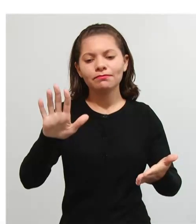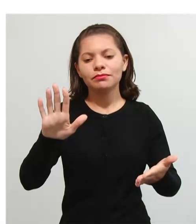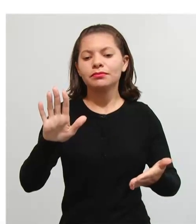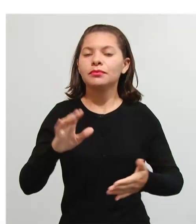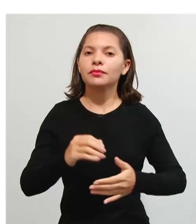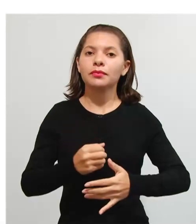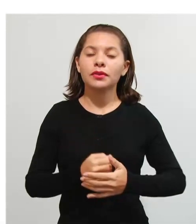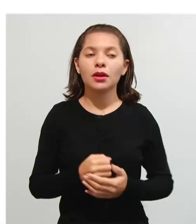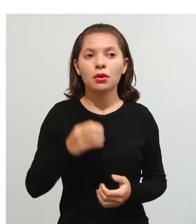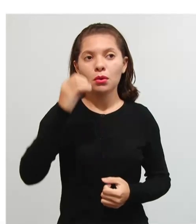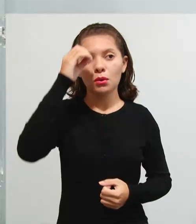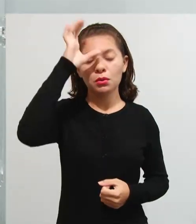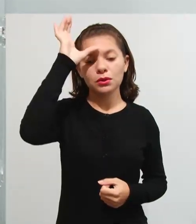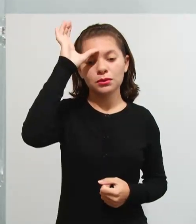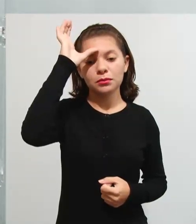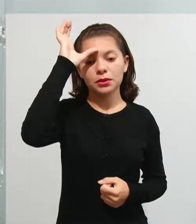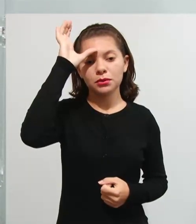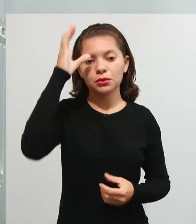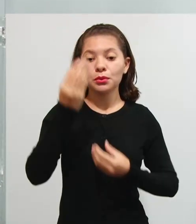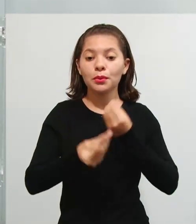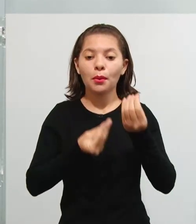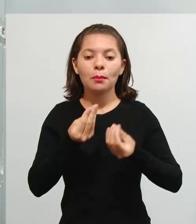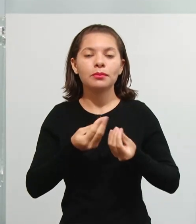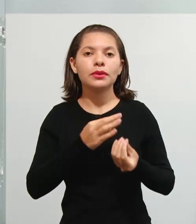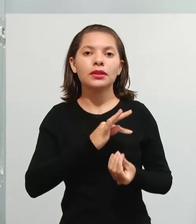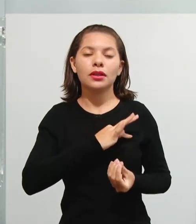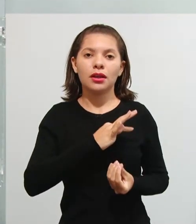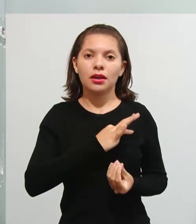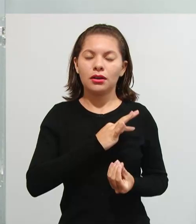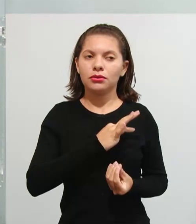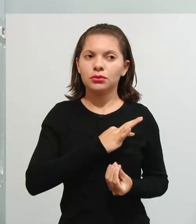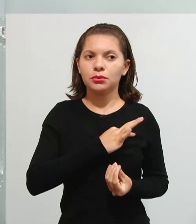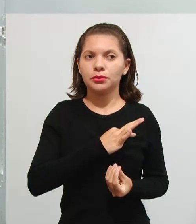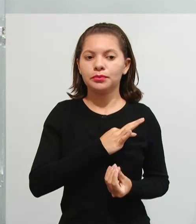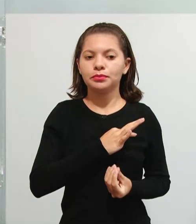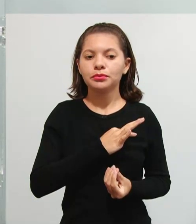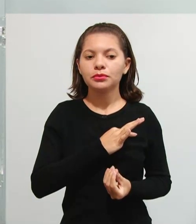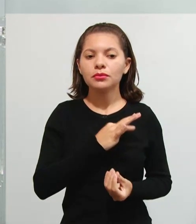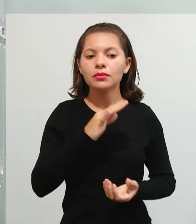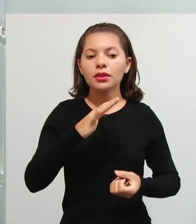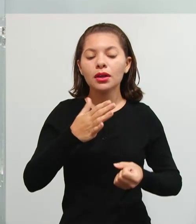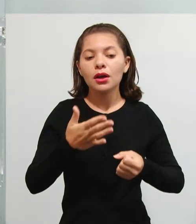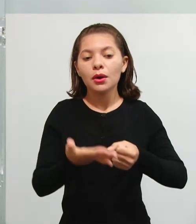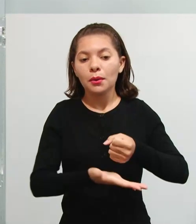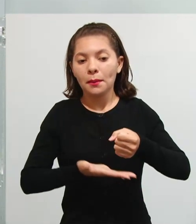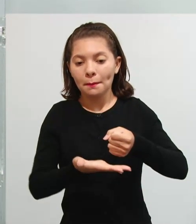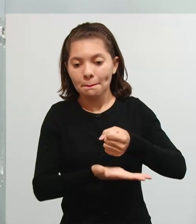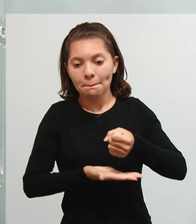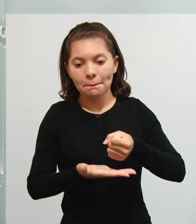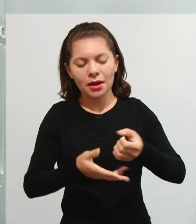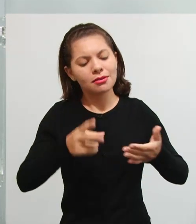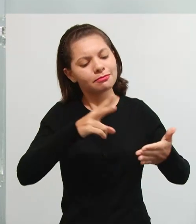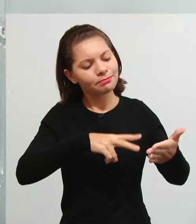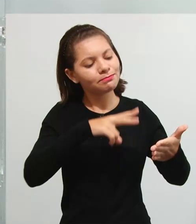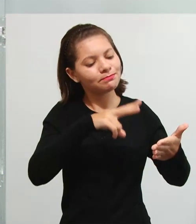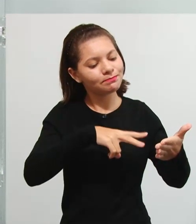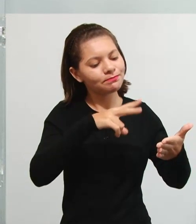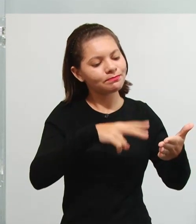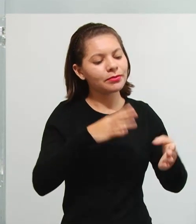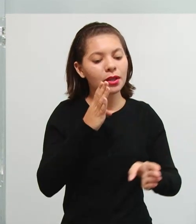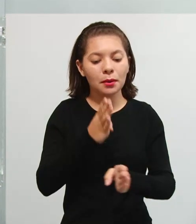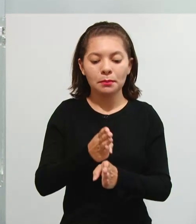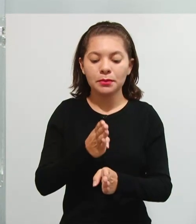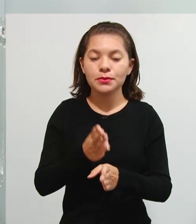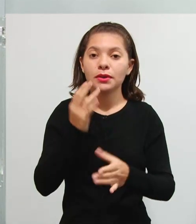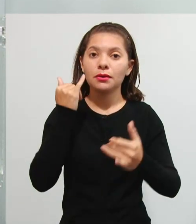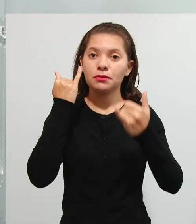é um conhecimento mais técnico, mais teórico, com base no ler, né? Em buscar